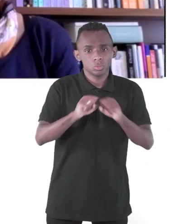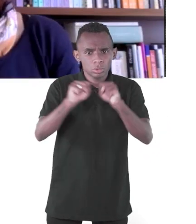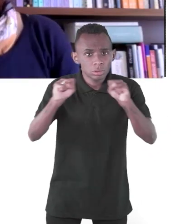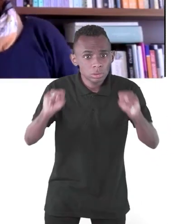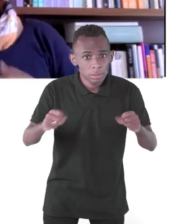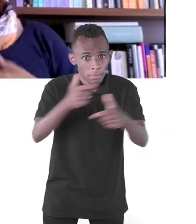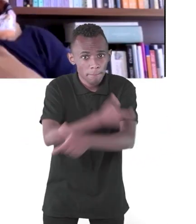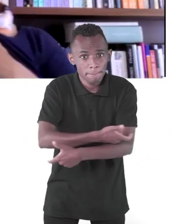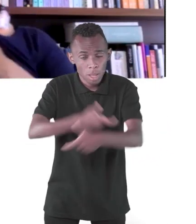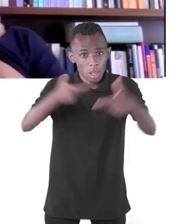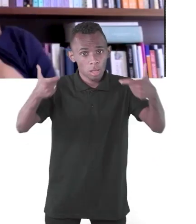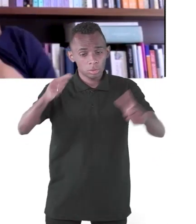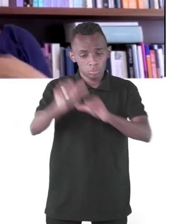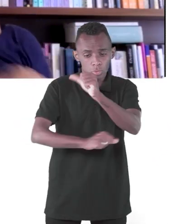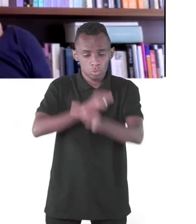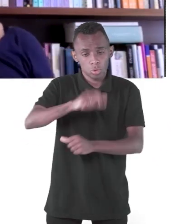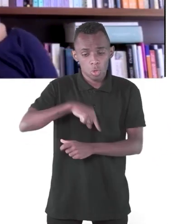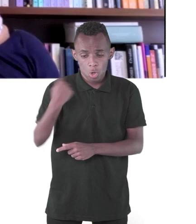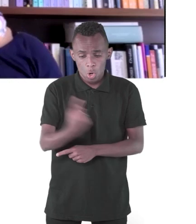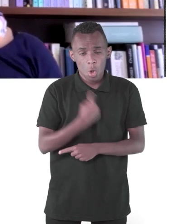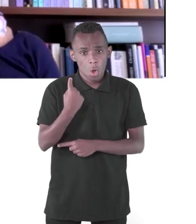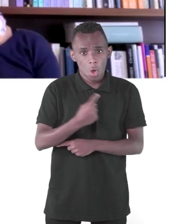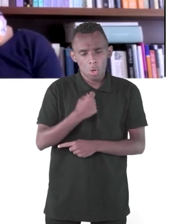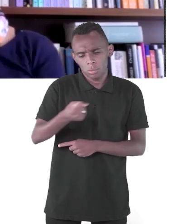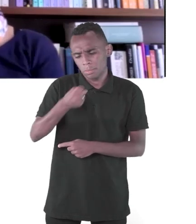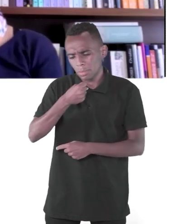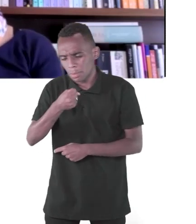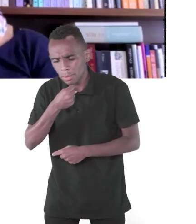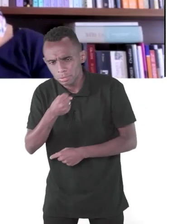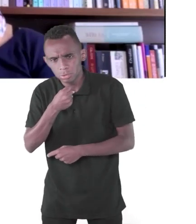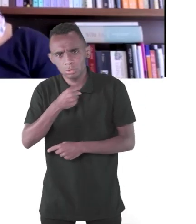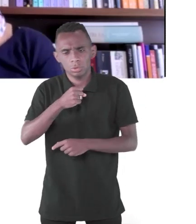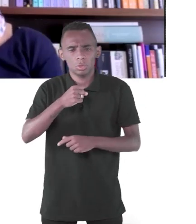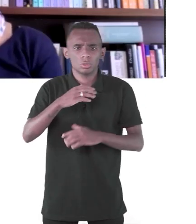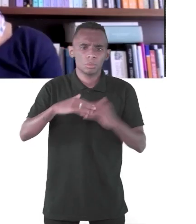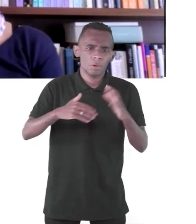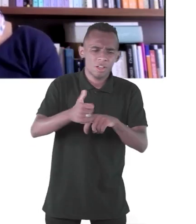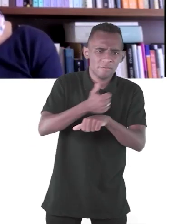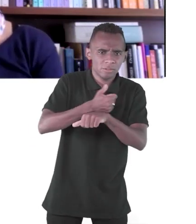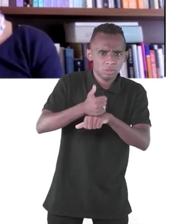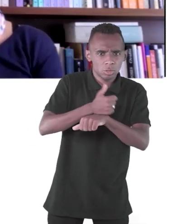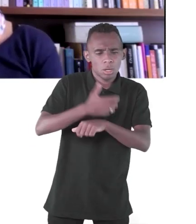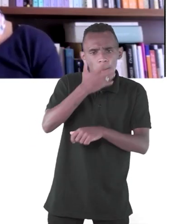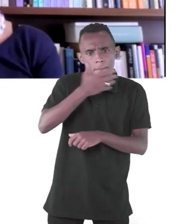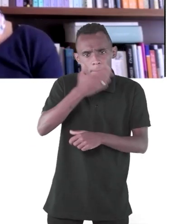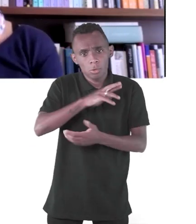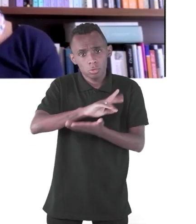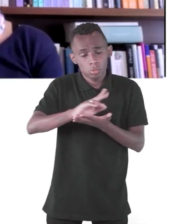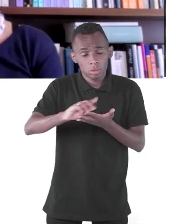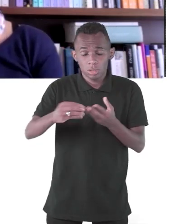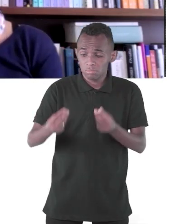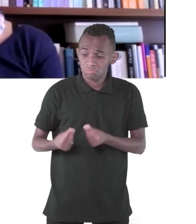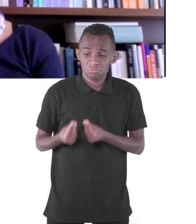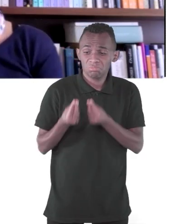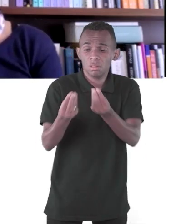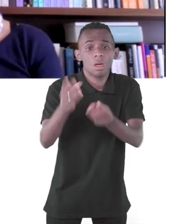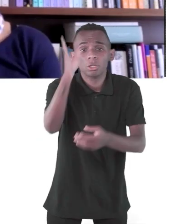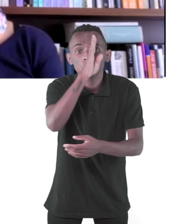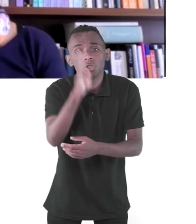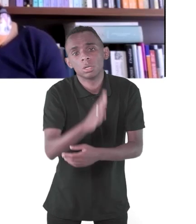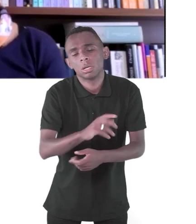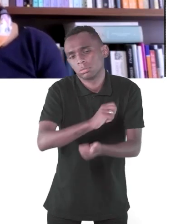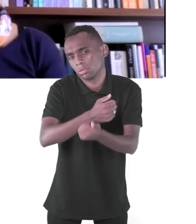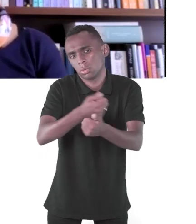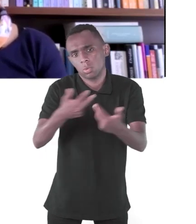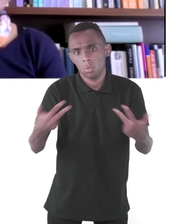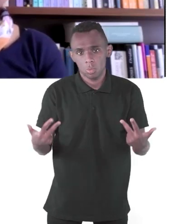redes transformaram todos nós, jornalistas, produtores, músicos, em fornecedores gratuitos de